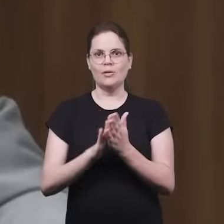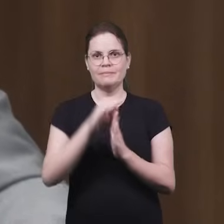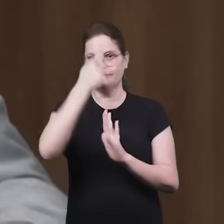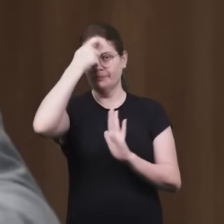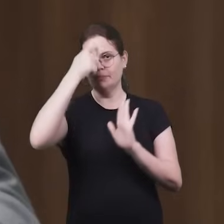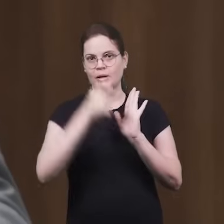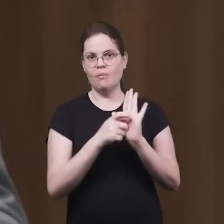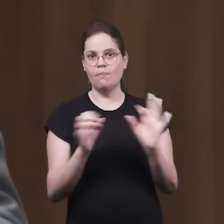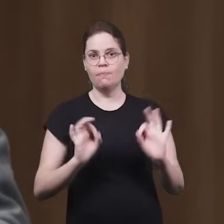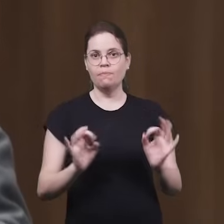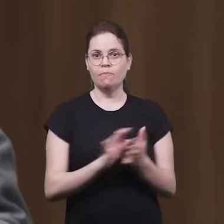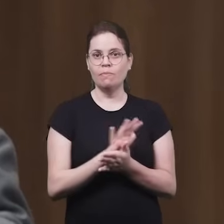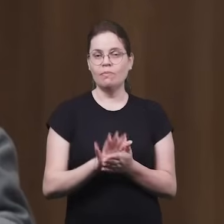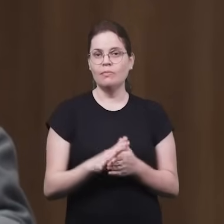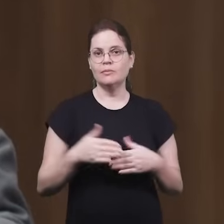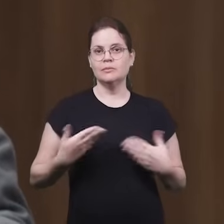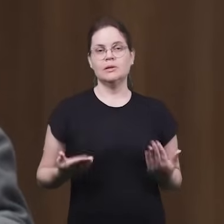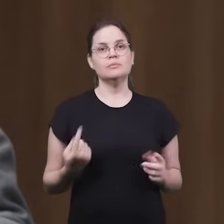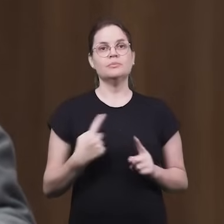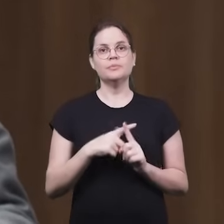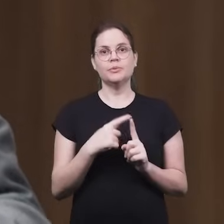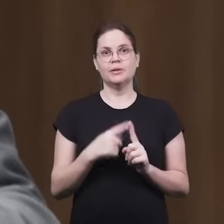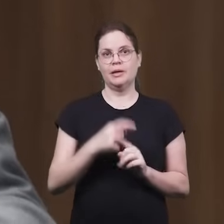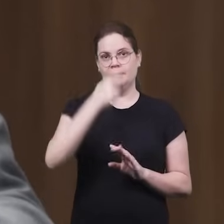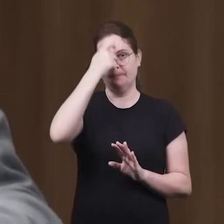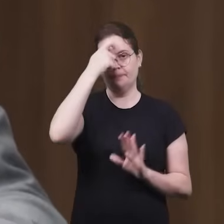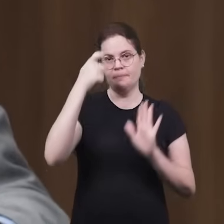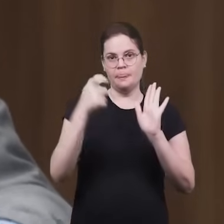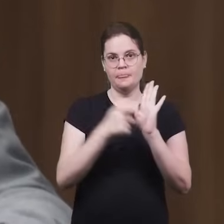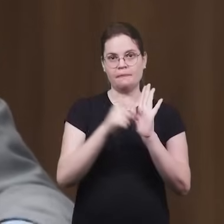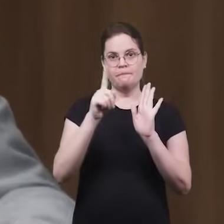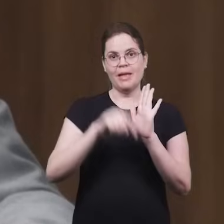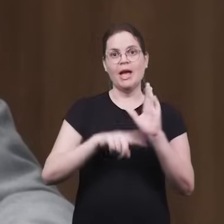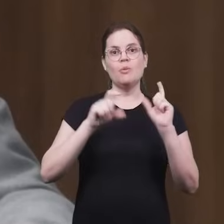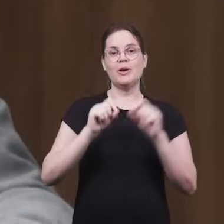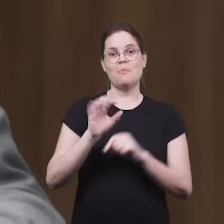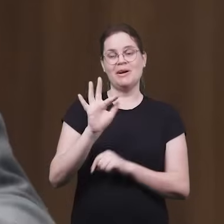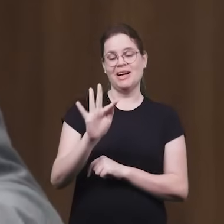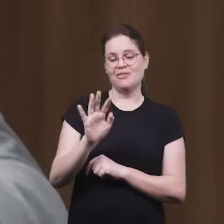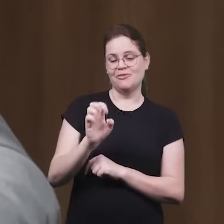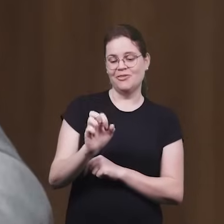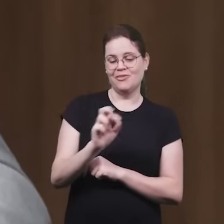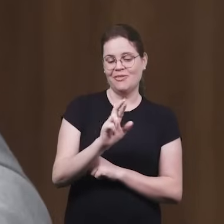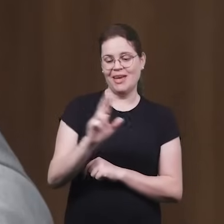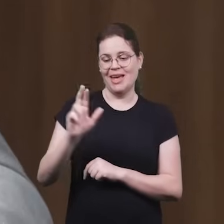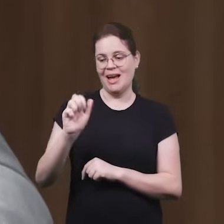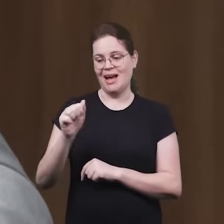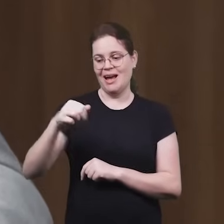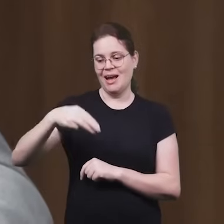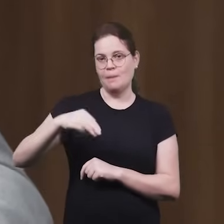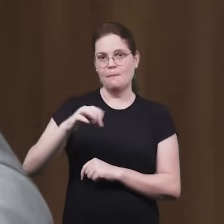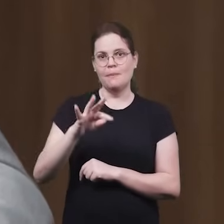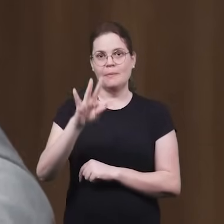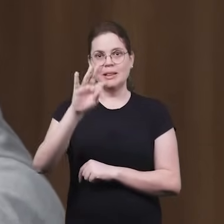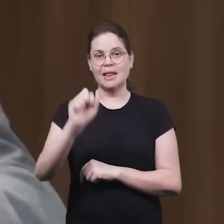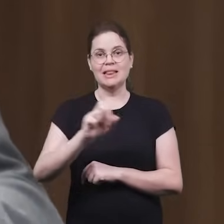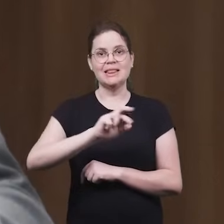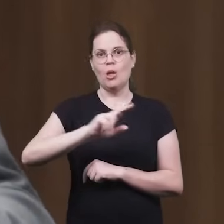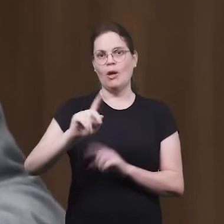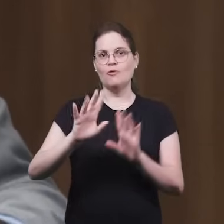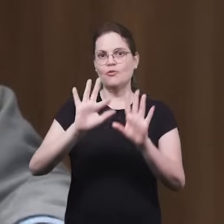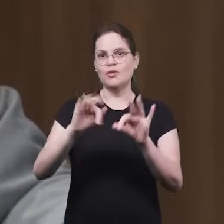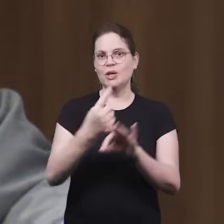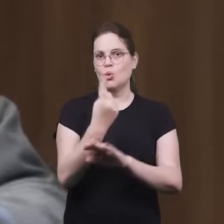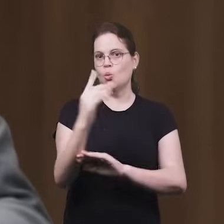mudou? Na verdade, a inteligência artificial é uma ferramenta. Ela não é um fim em si mesma. Ela